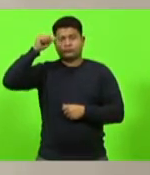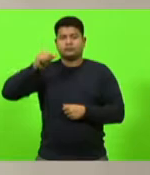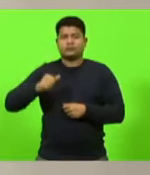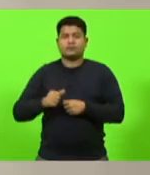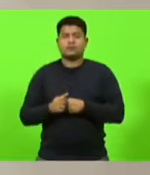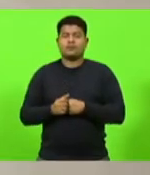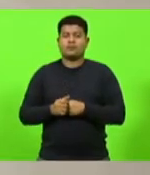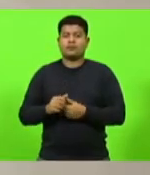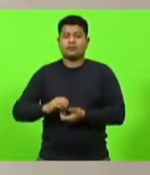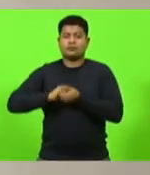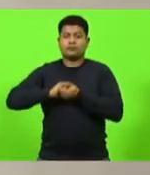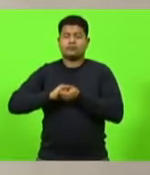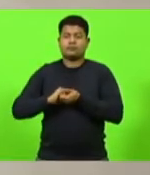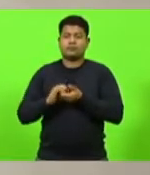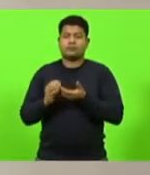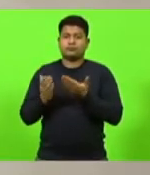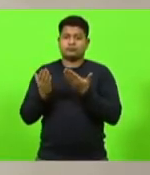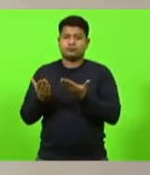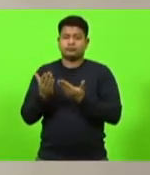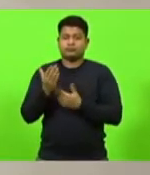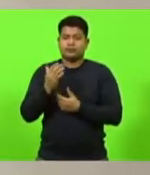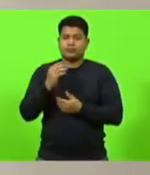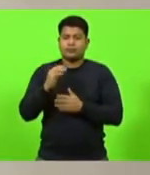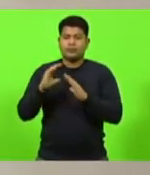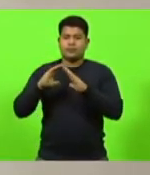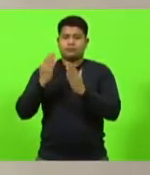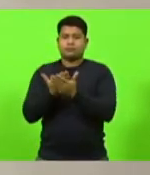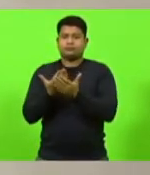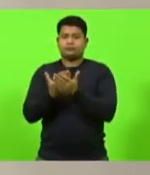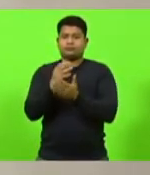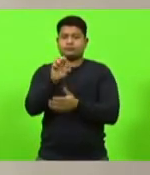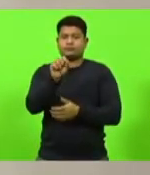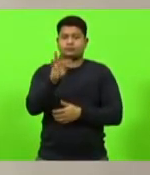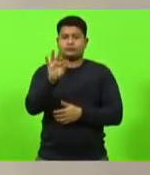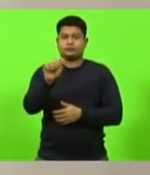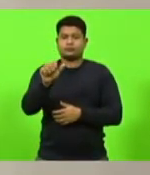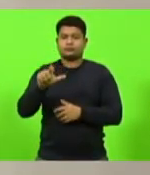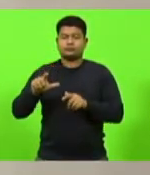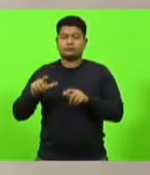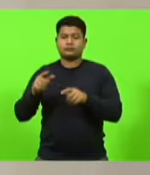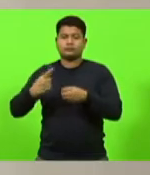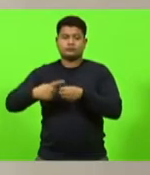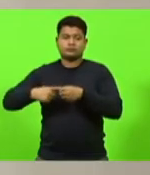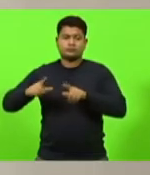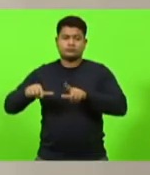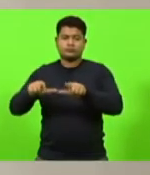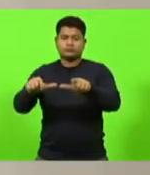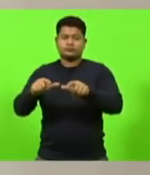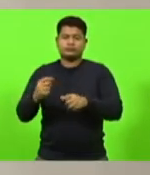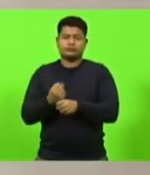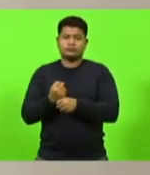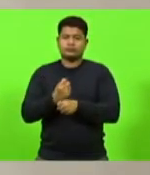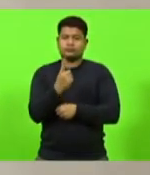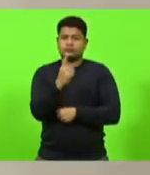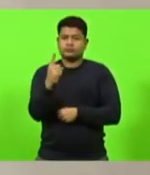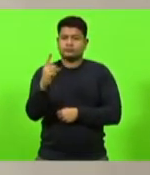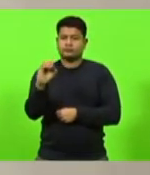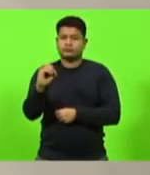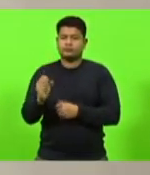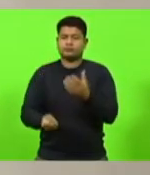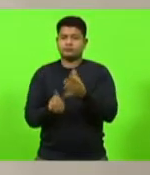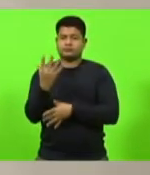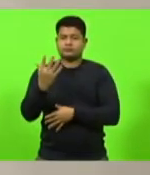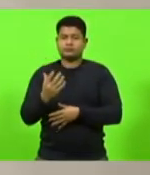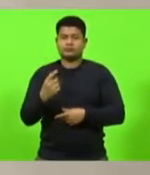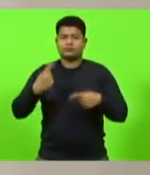direção do Colégio Stella Maris, no município de Laguna, pelos 110 anos da referida entidade. Em discussão. Não havendo quem queira